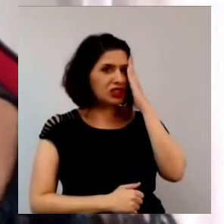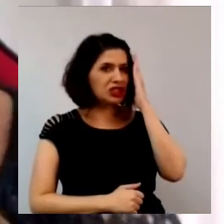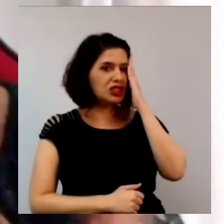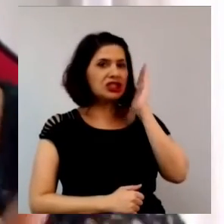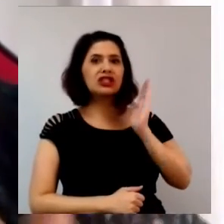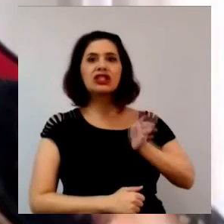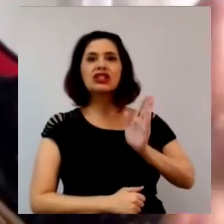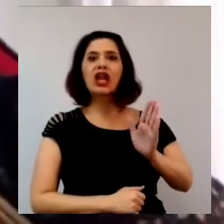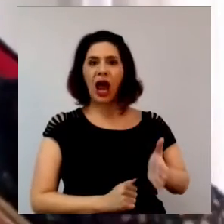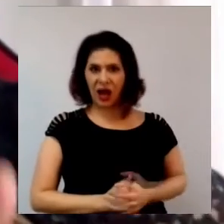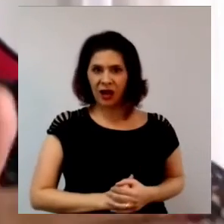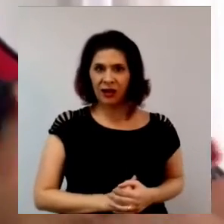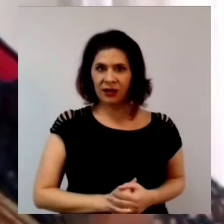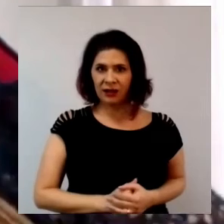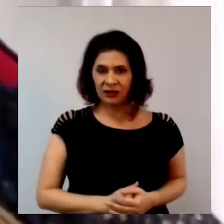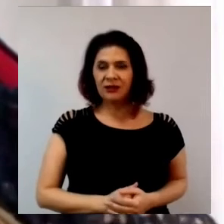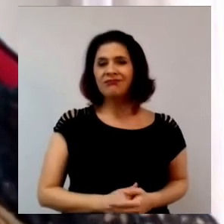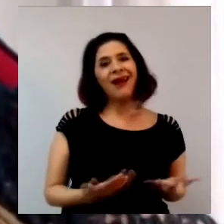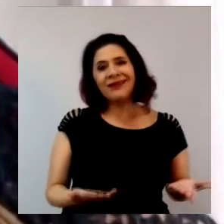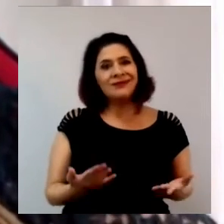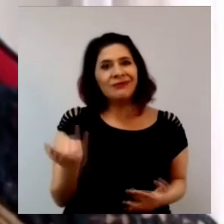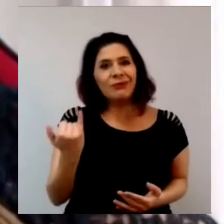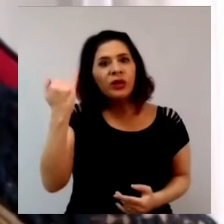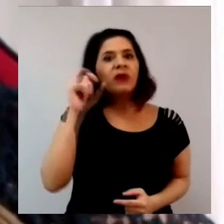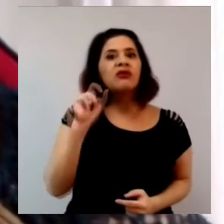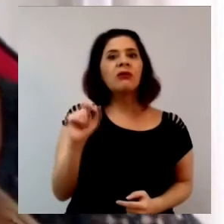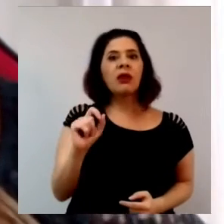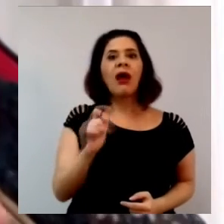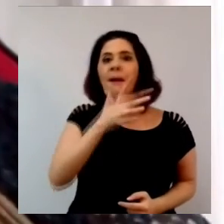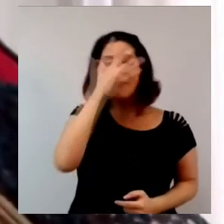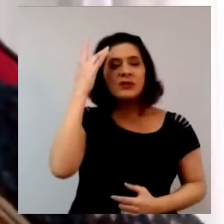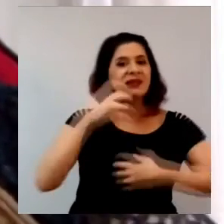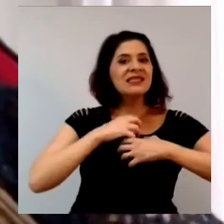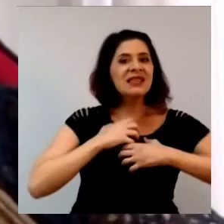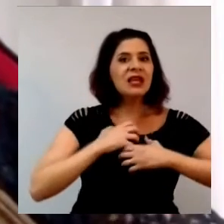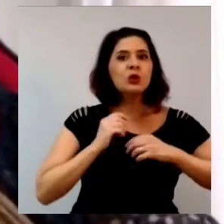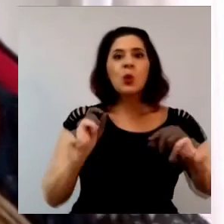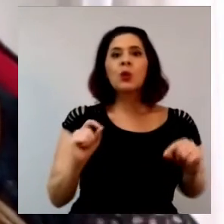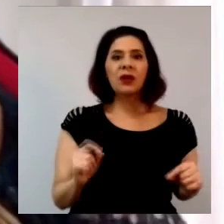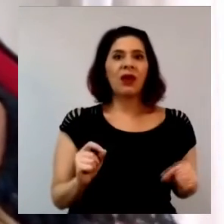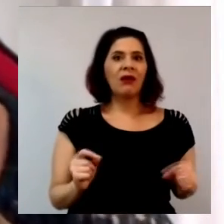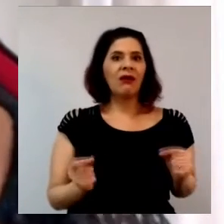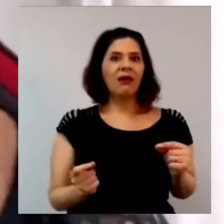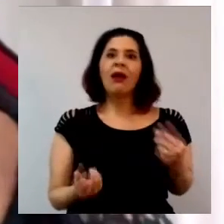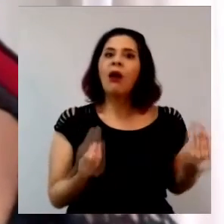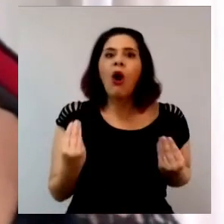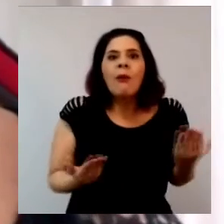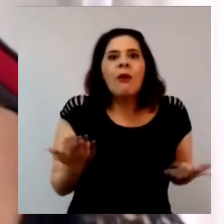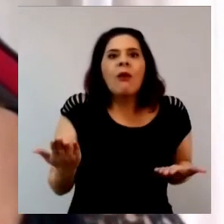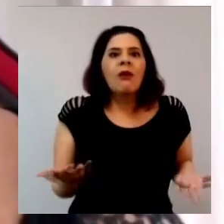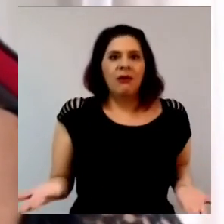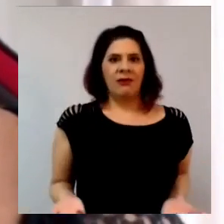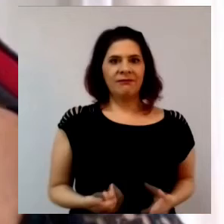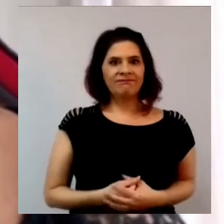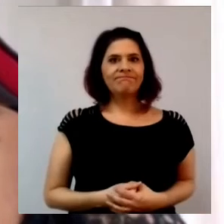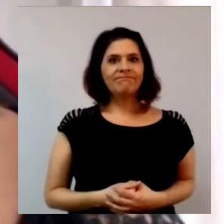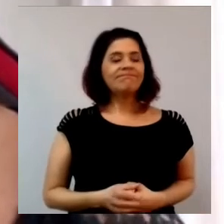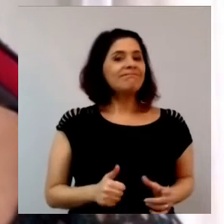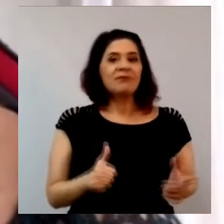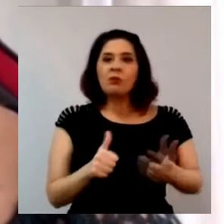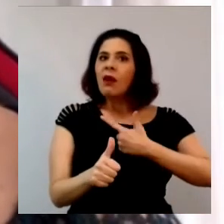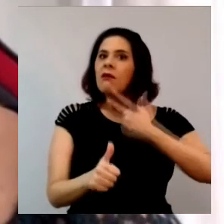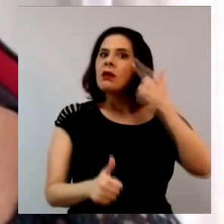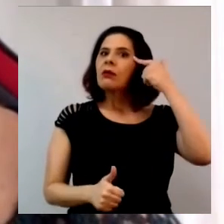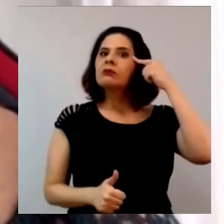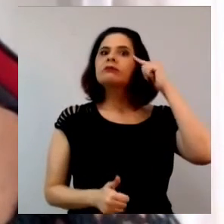que as pessoas sentem e estão sendo servidas. Ali foi a primeira vez que eu falei, é verdade. O que